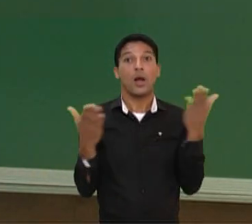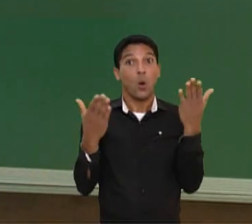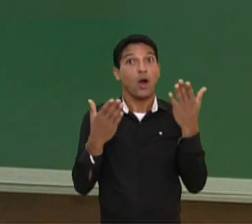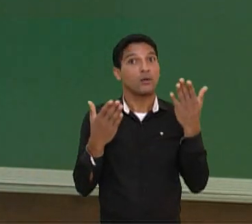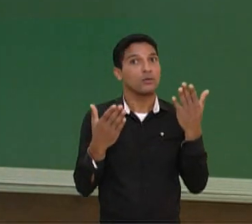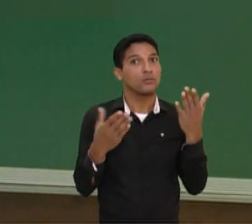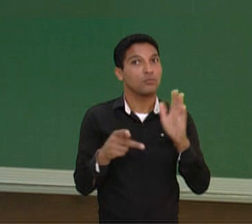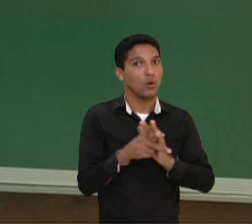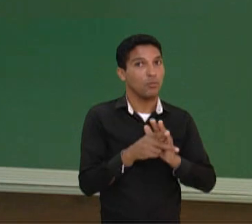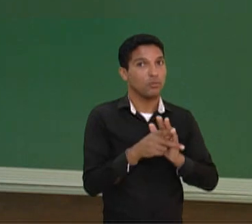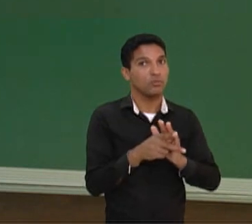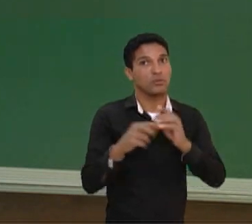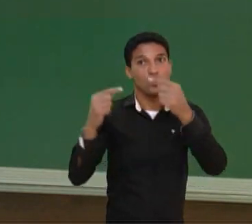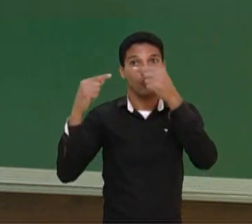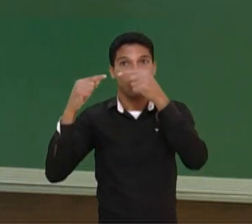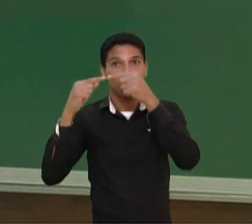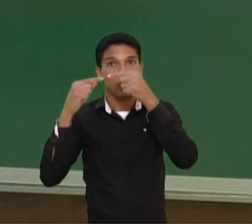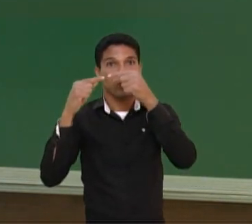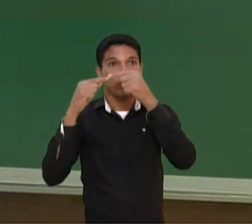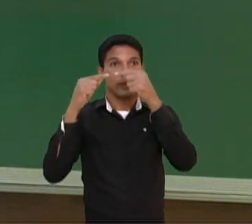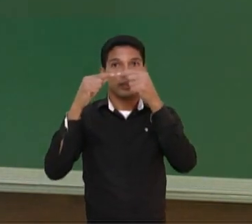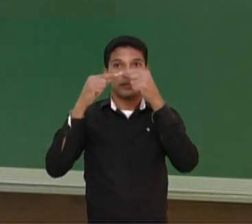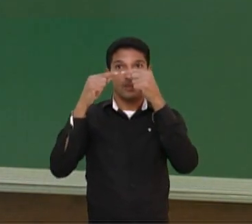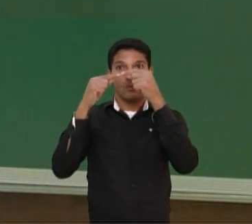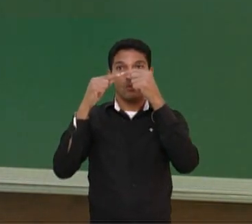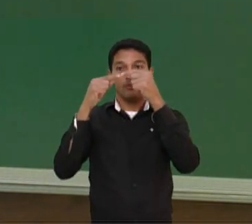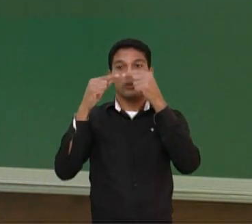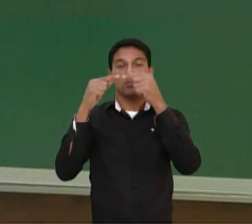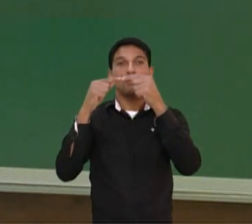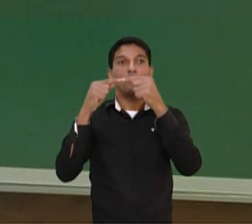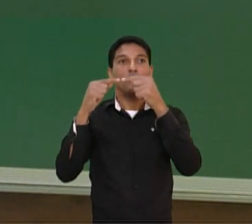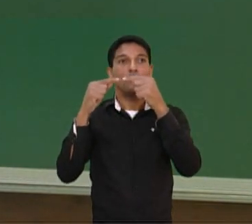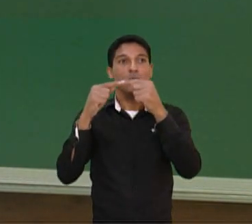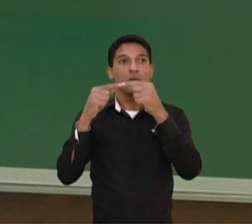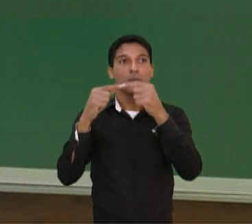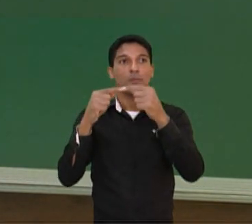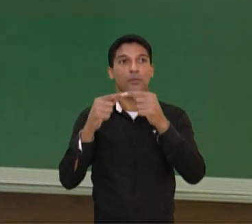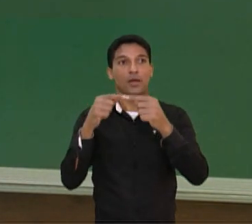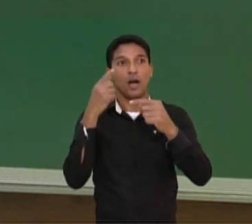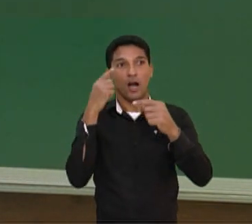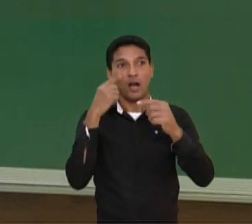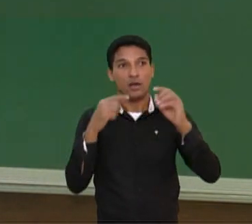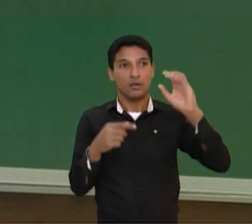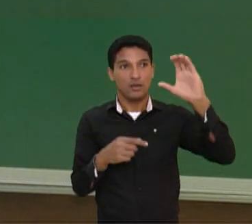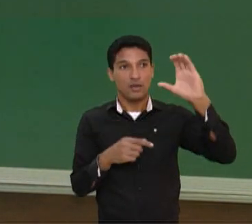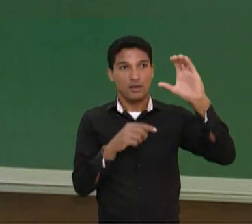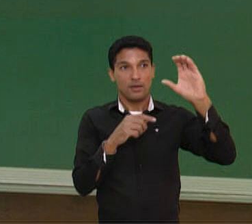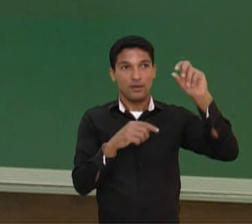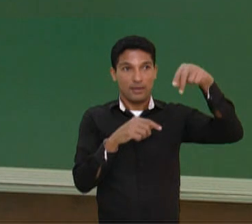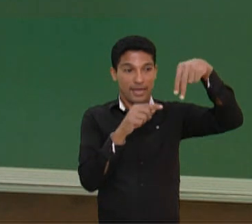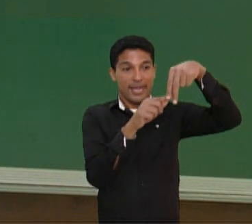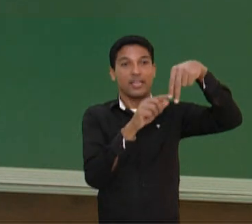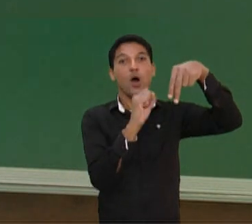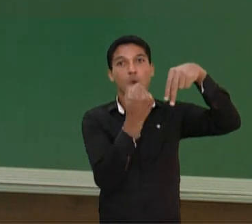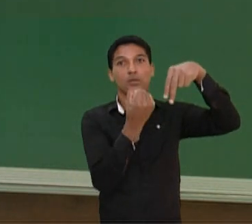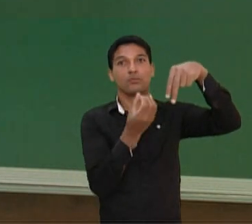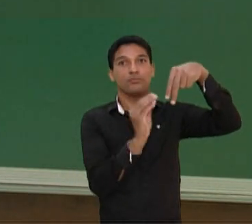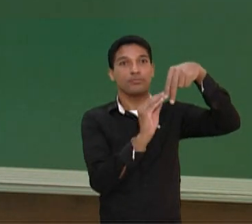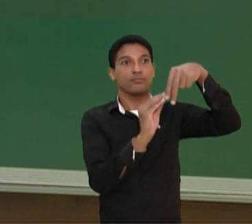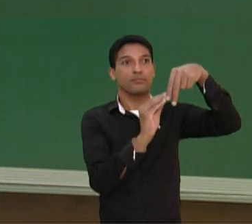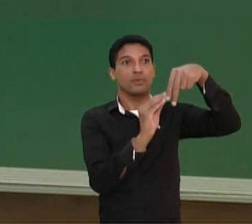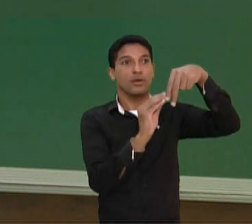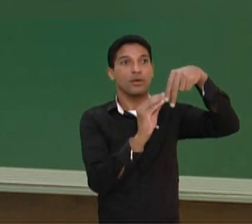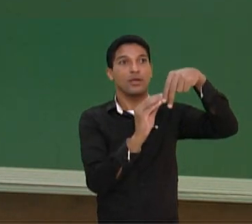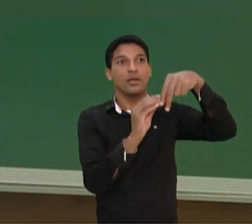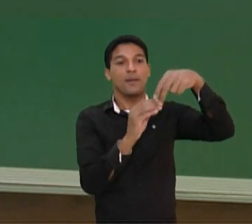8 elementos de 4 em 4. Então, vou pegar o 8 e colocar no lugar do N e o 4 colocar no lugar do